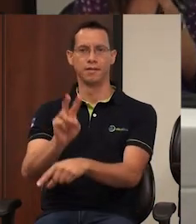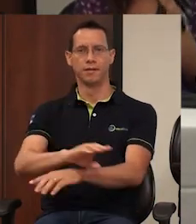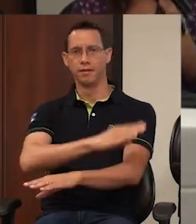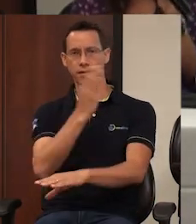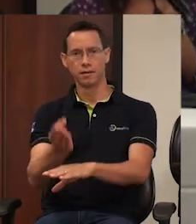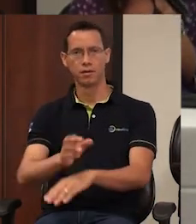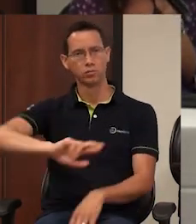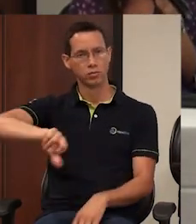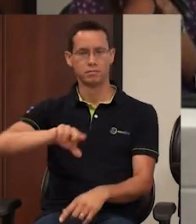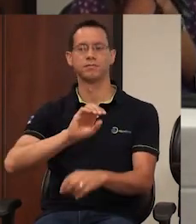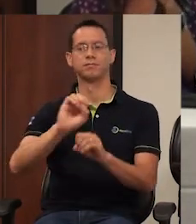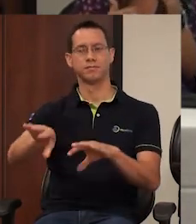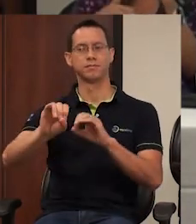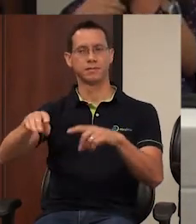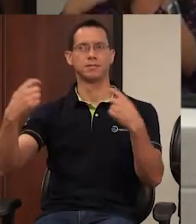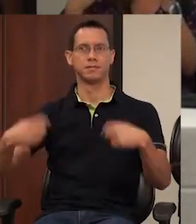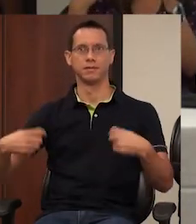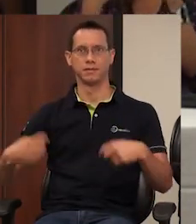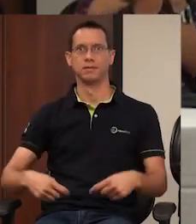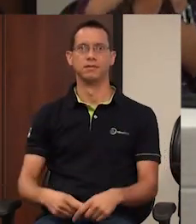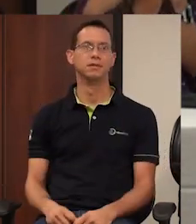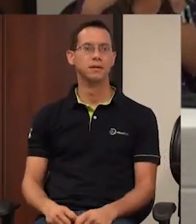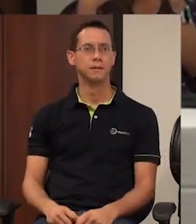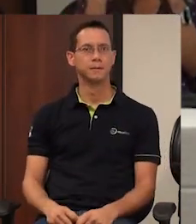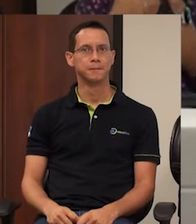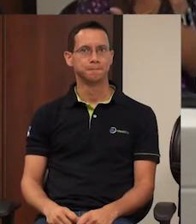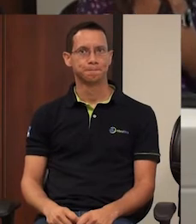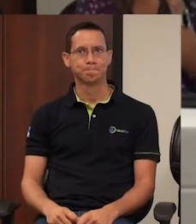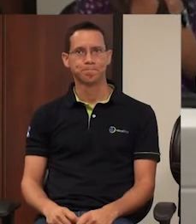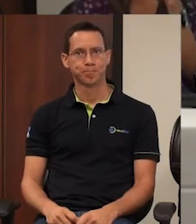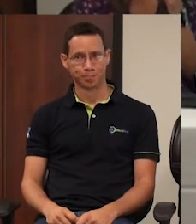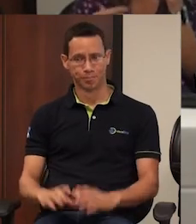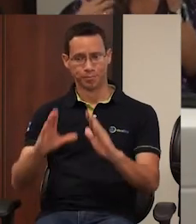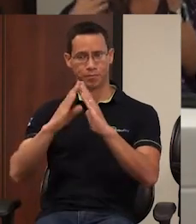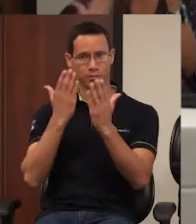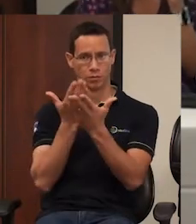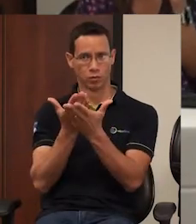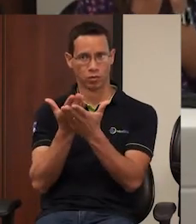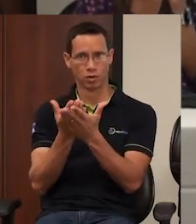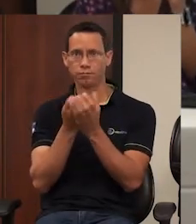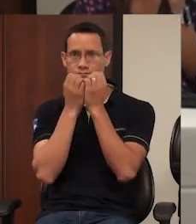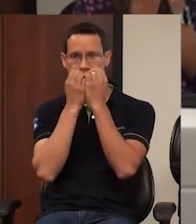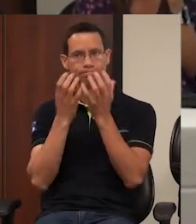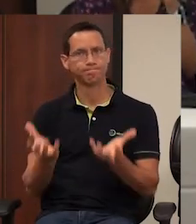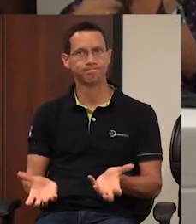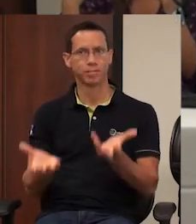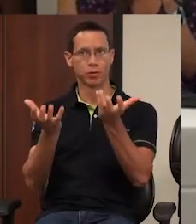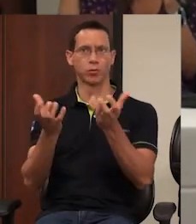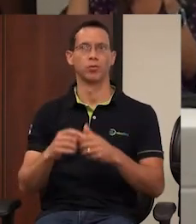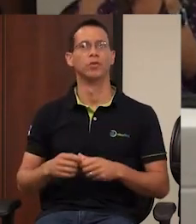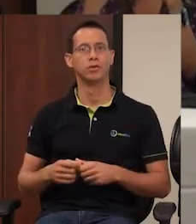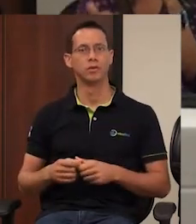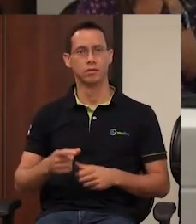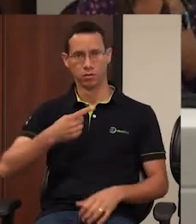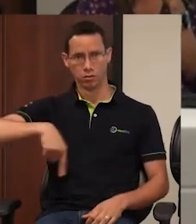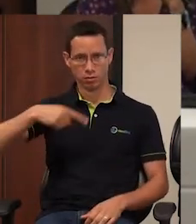ser ensinada. Até porque o ambiente escolar, ele é muito rico, né? E se nós queremos